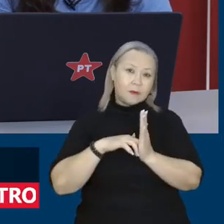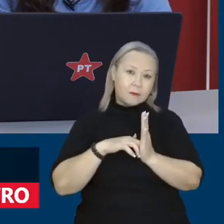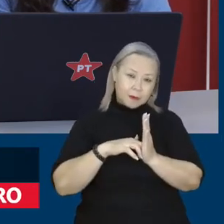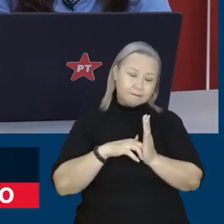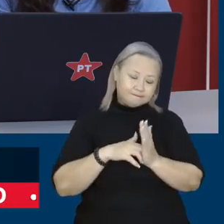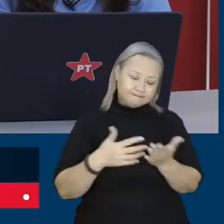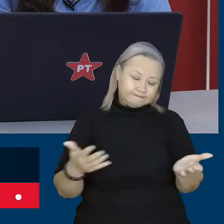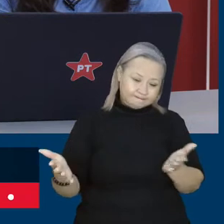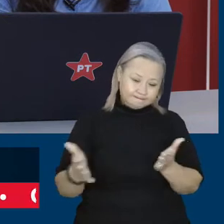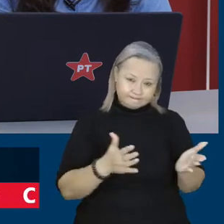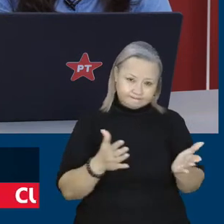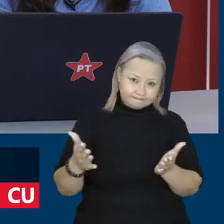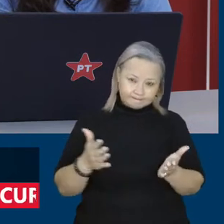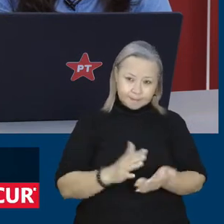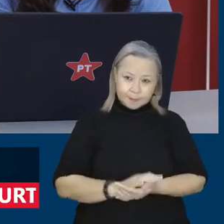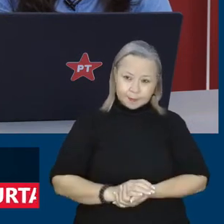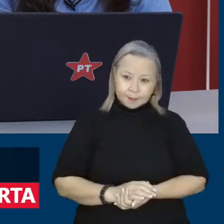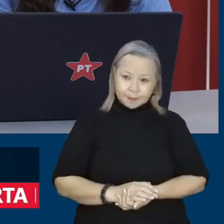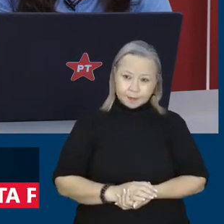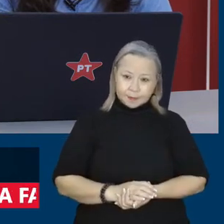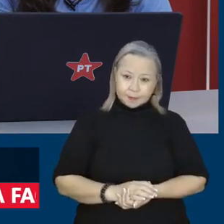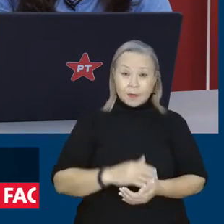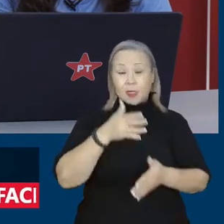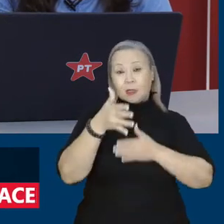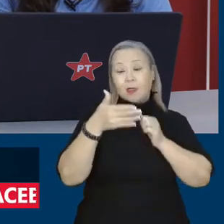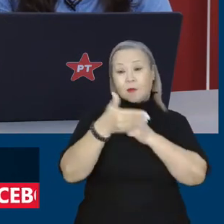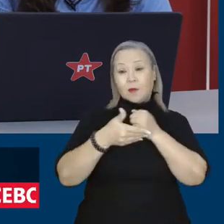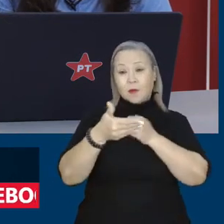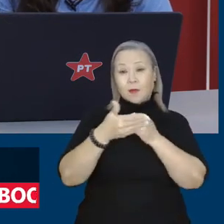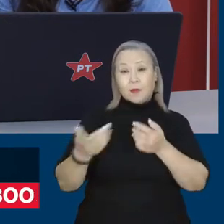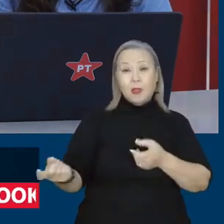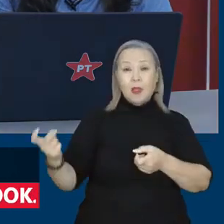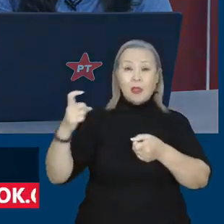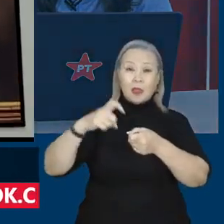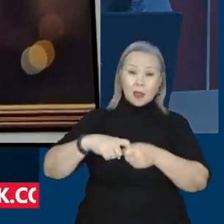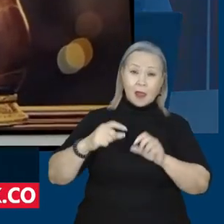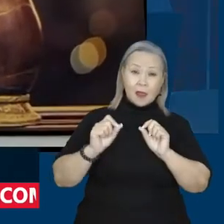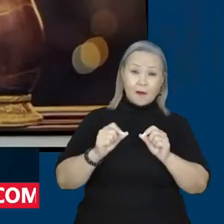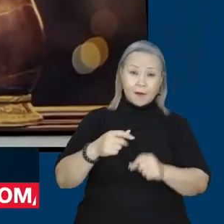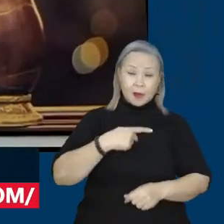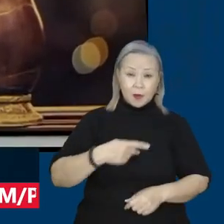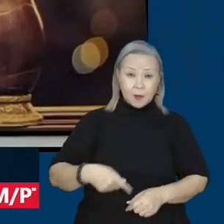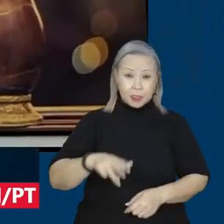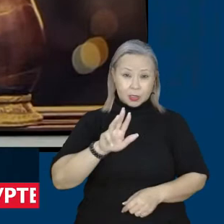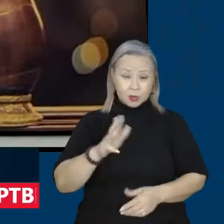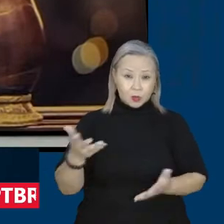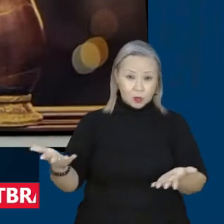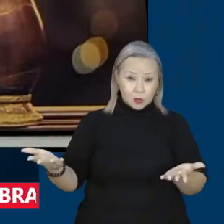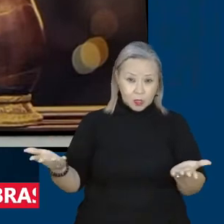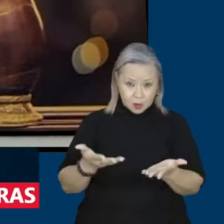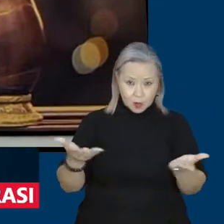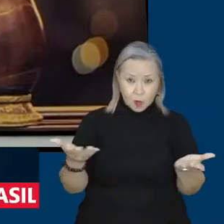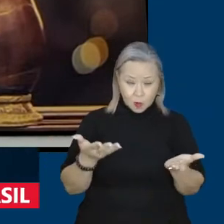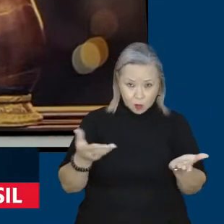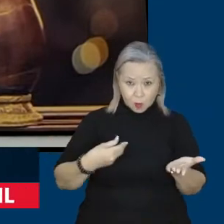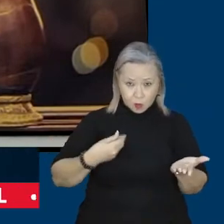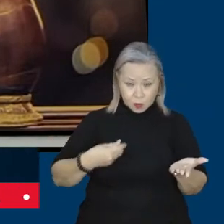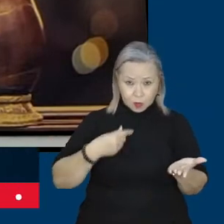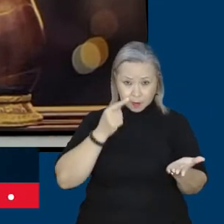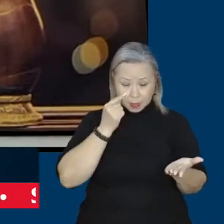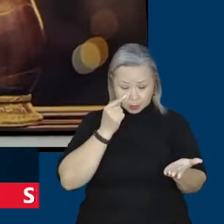primeiro momento primeiro dia que foi fundamental a vinda do presidente Lula que chegou em Brasília e tem ajudado muito